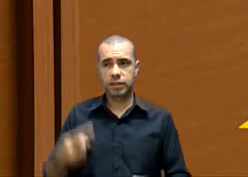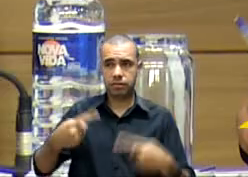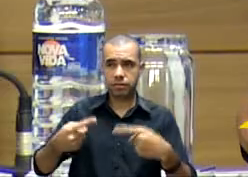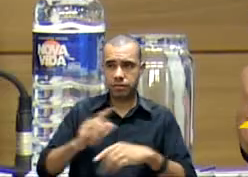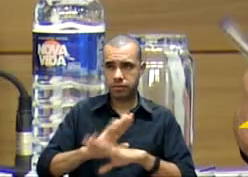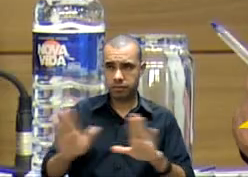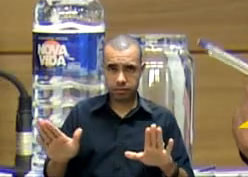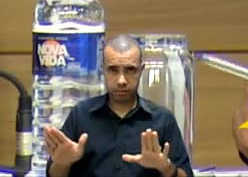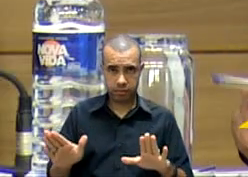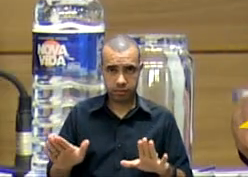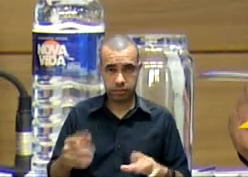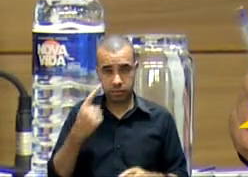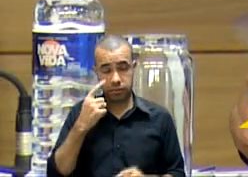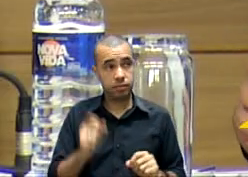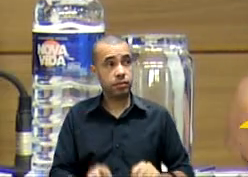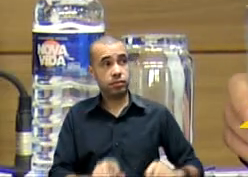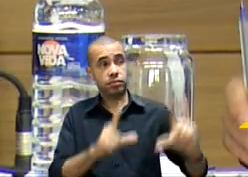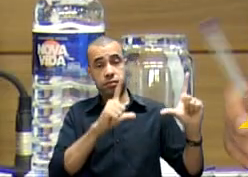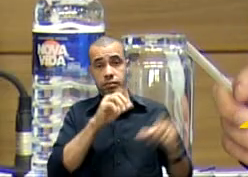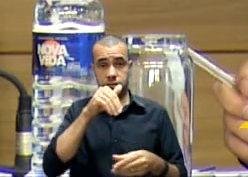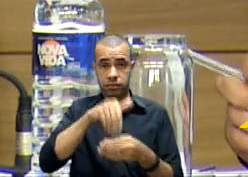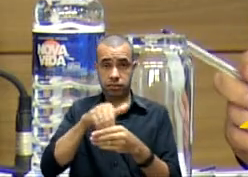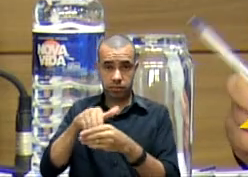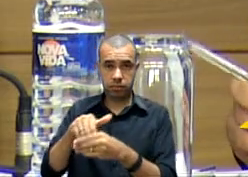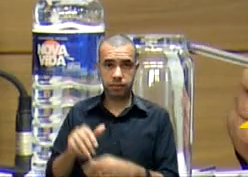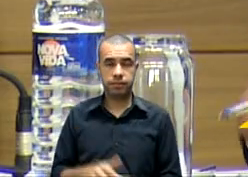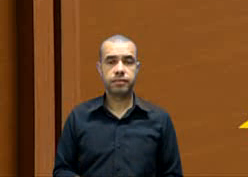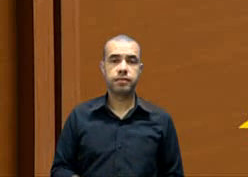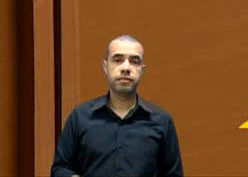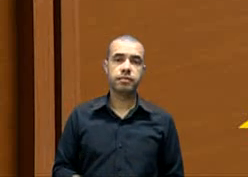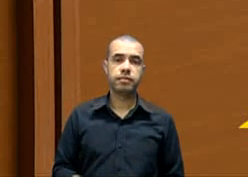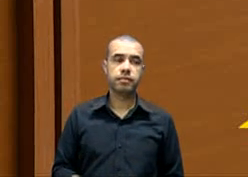Encerrada a discussão. Abre o painel para votação.